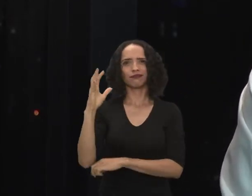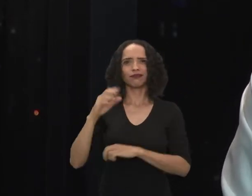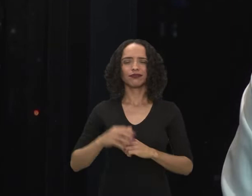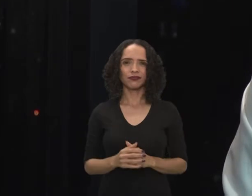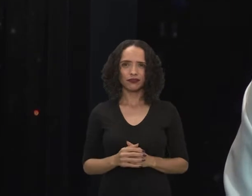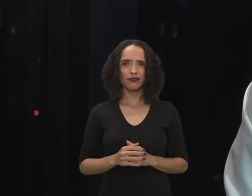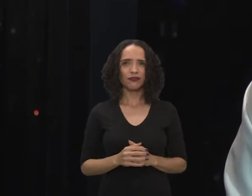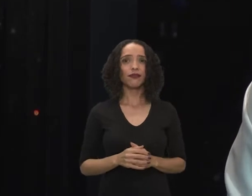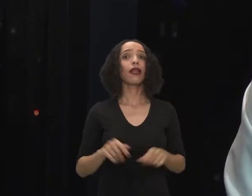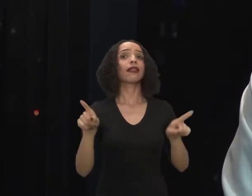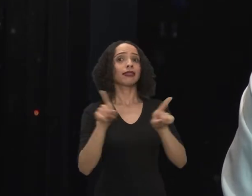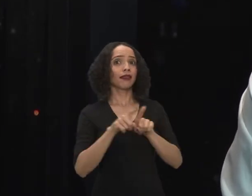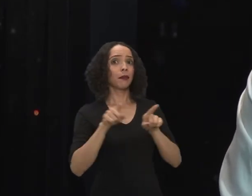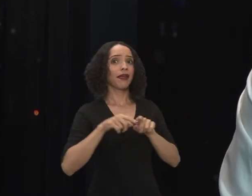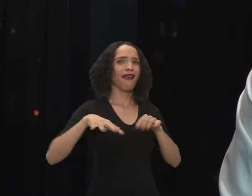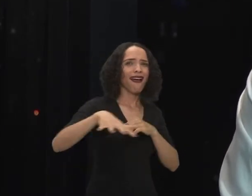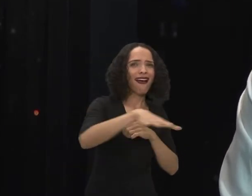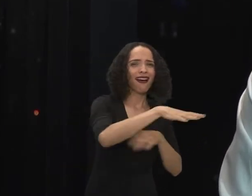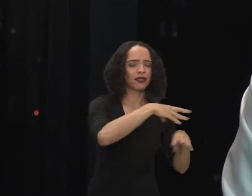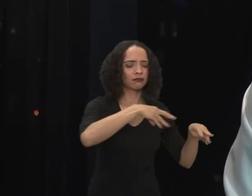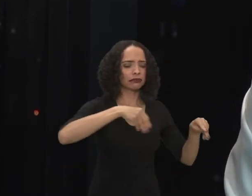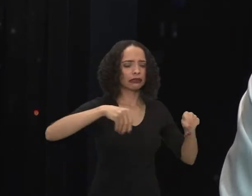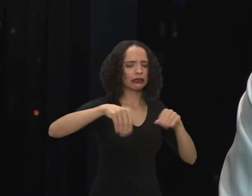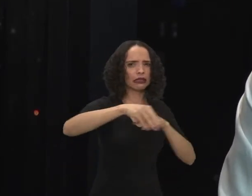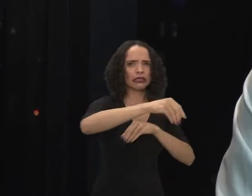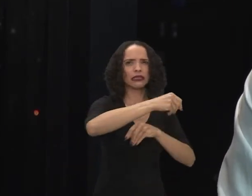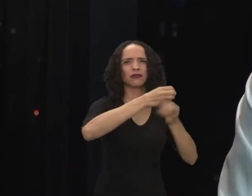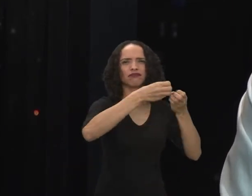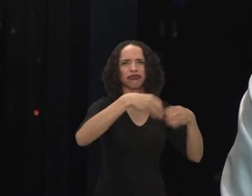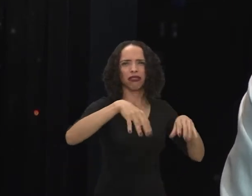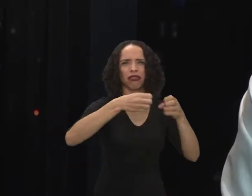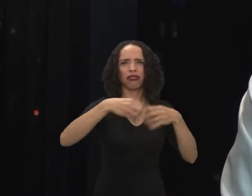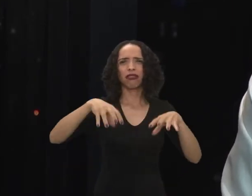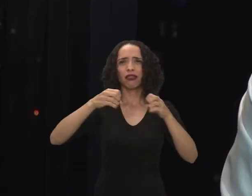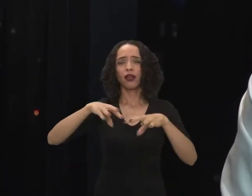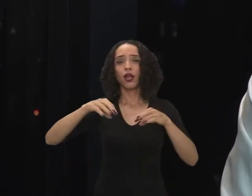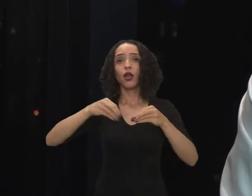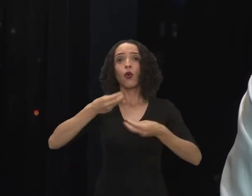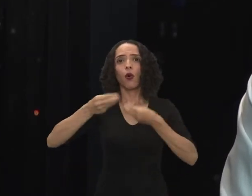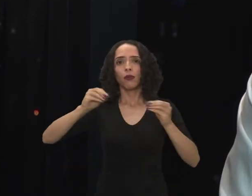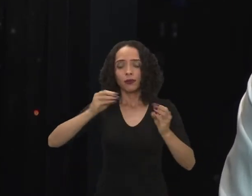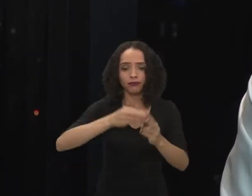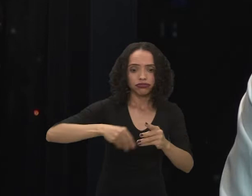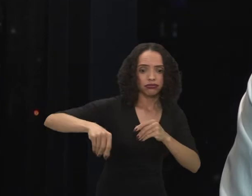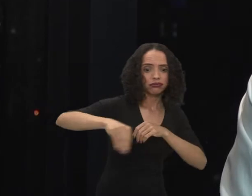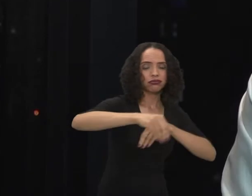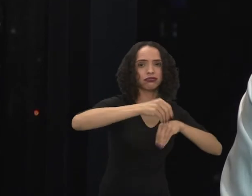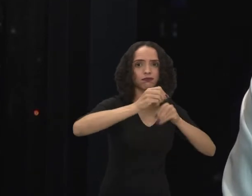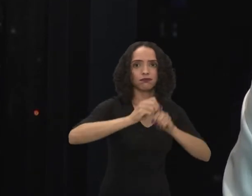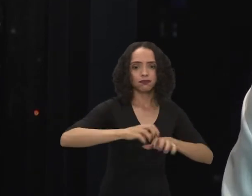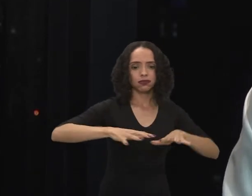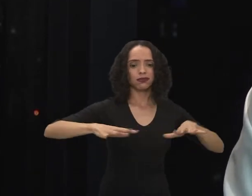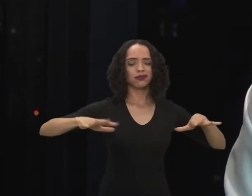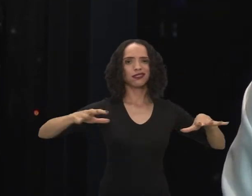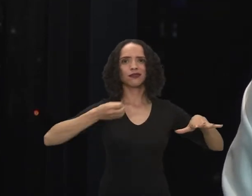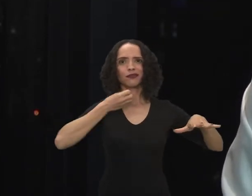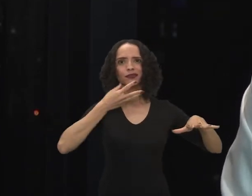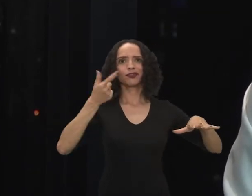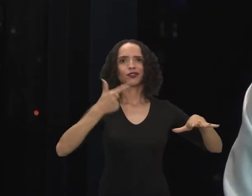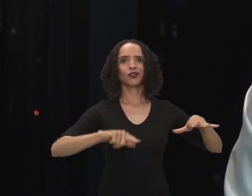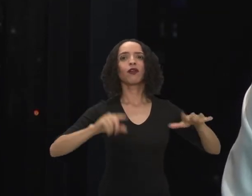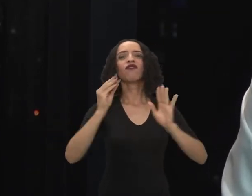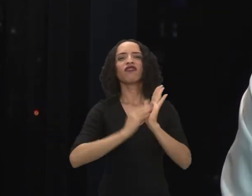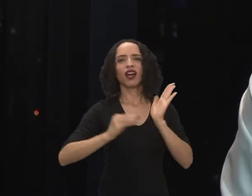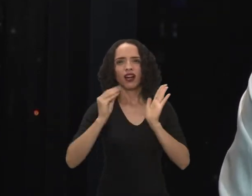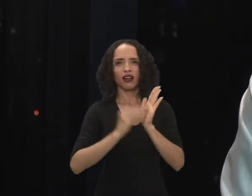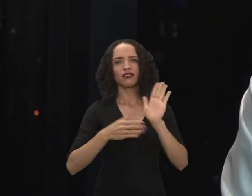Recuperação de áreas degradadas também, as propostas são bastante superficiais, quase nenhuma proposta fala disso, porque